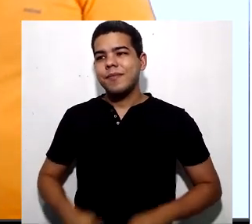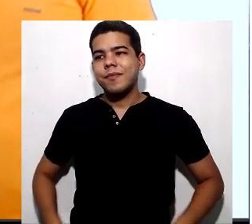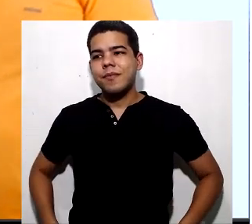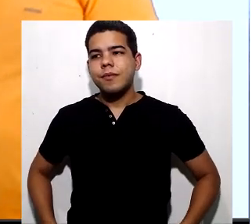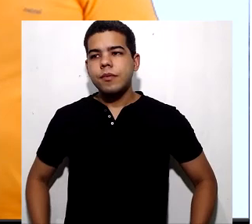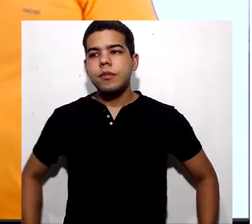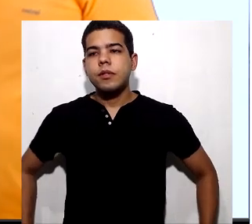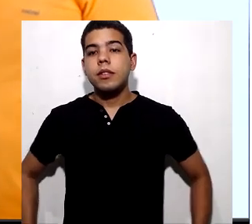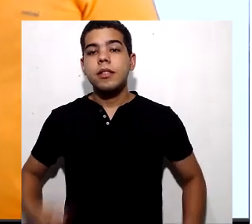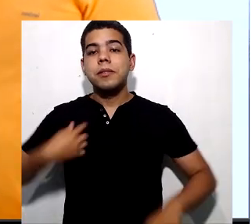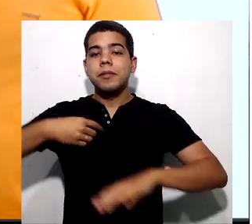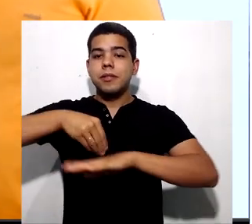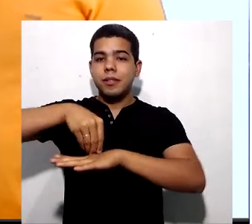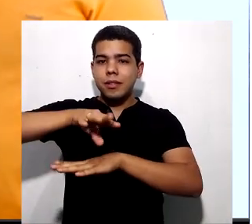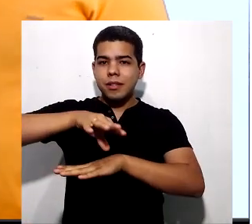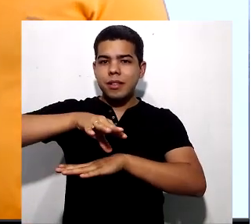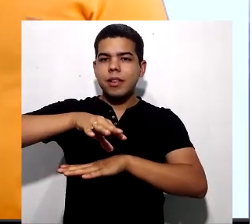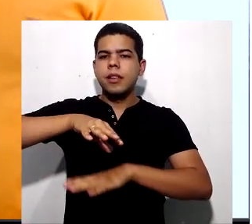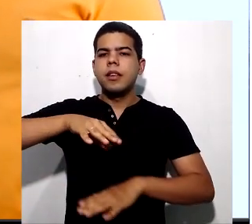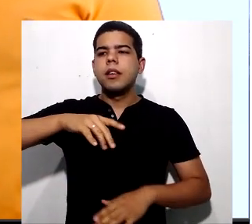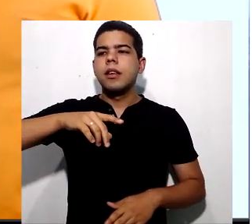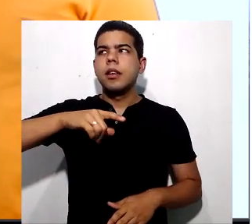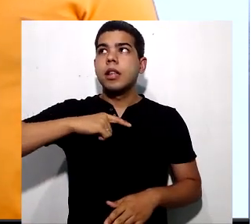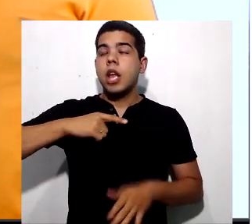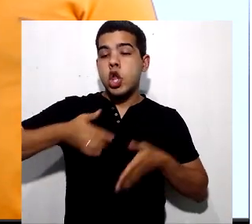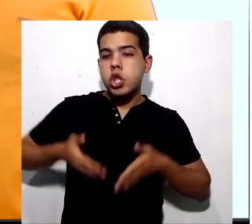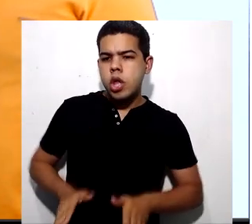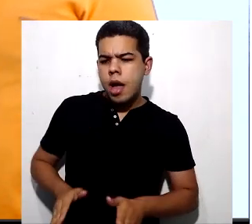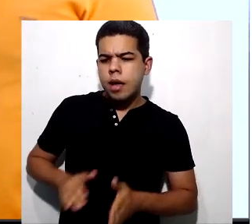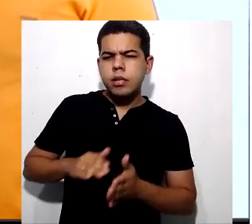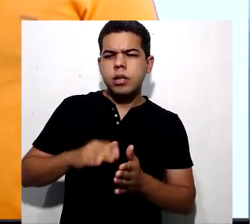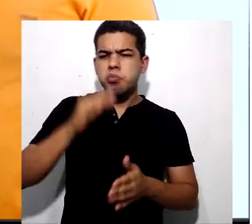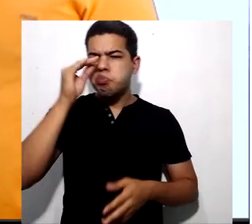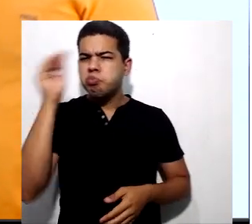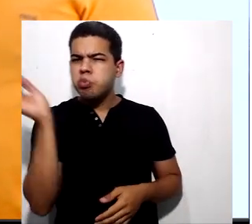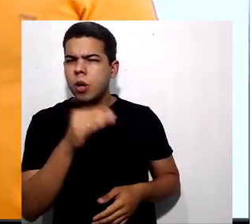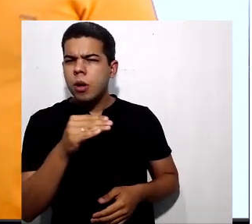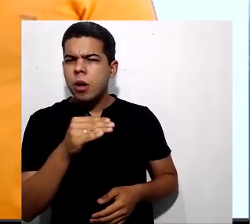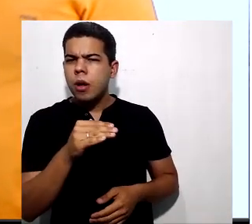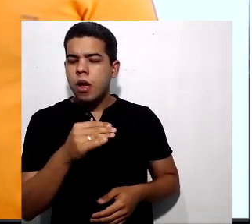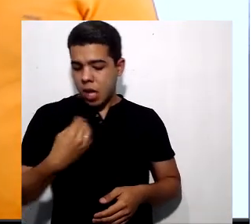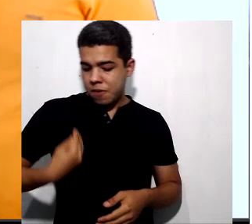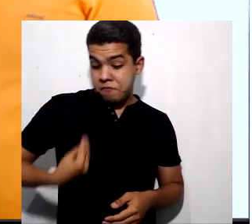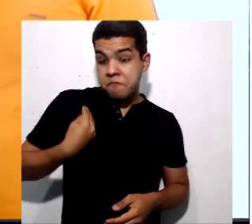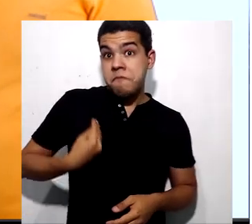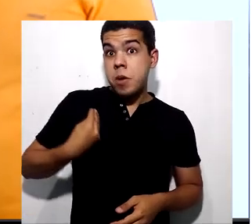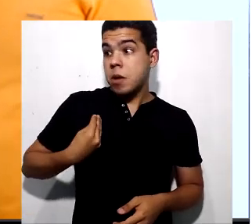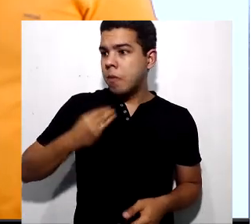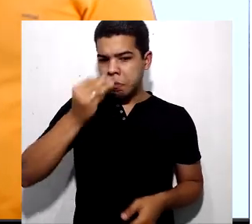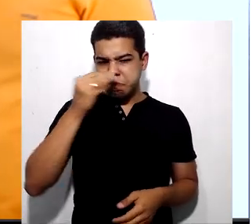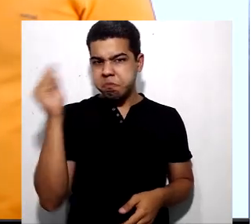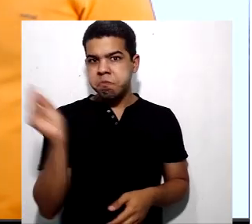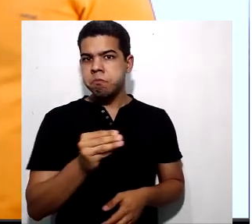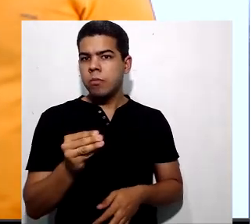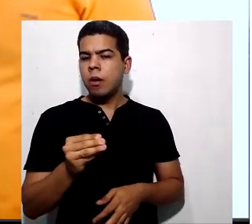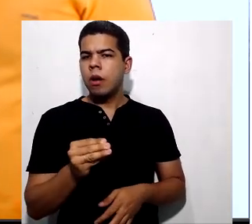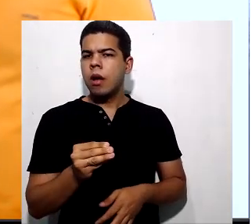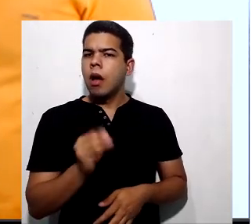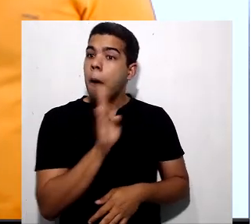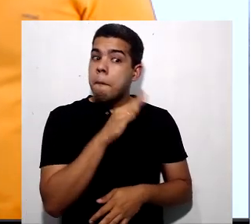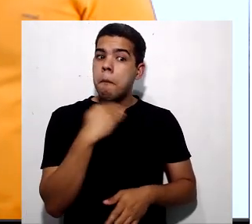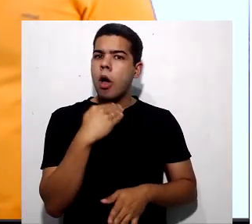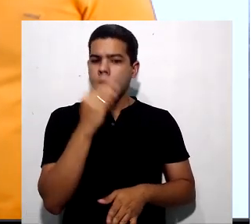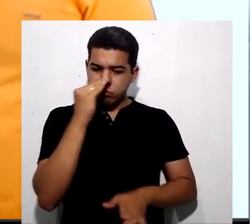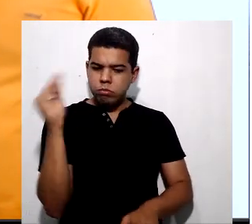dica. Ela nasce excluída, vive excluída e morre na exclusão. É uma reflexão. Agora, antes de